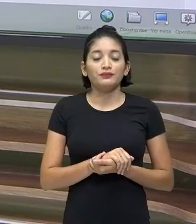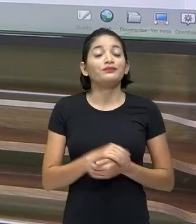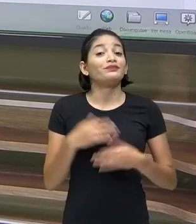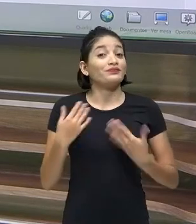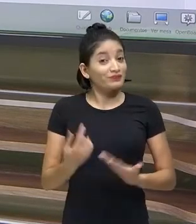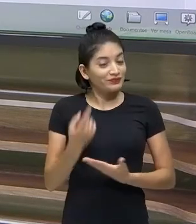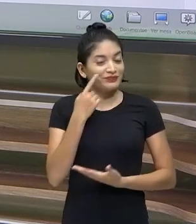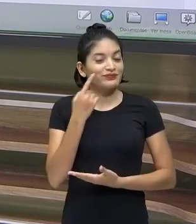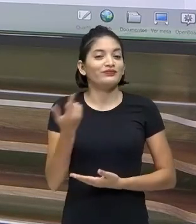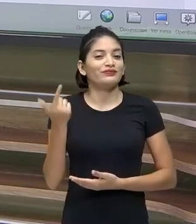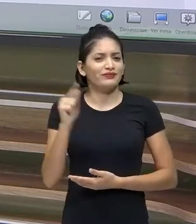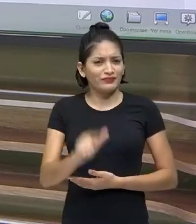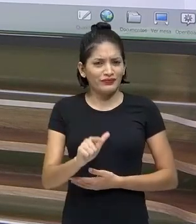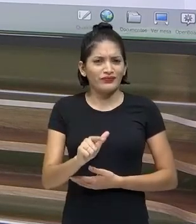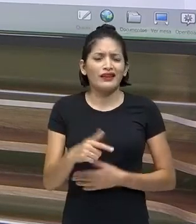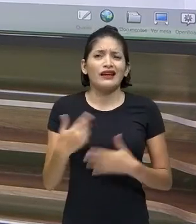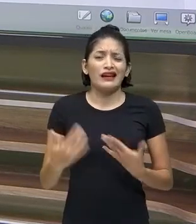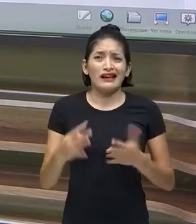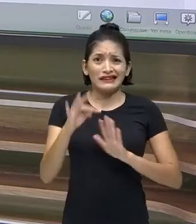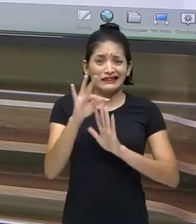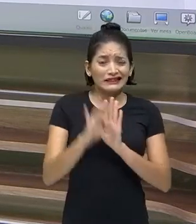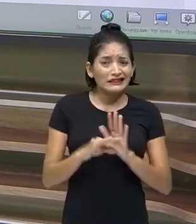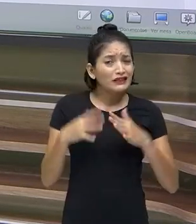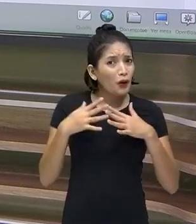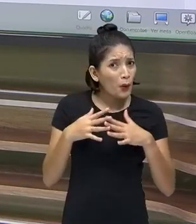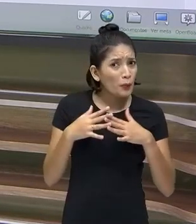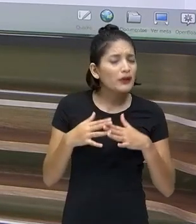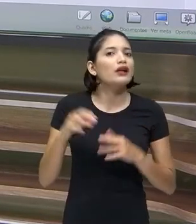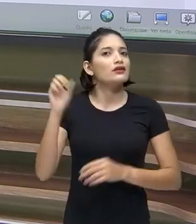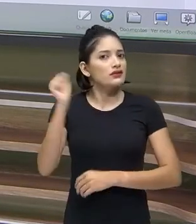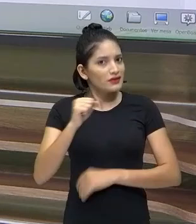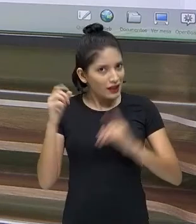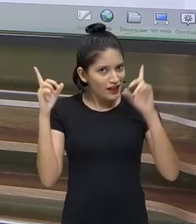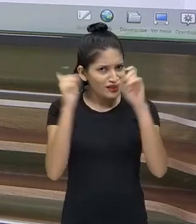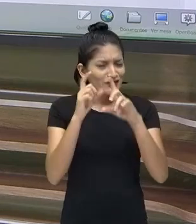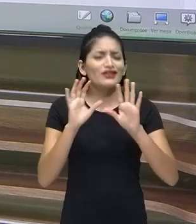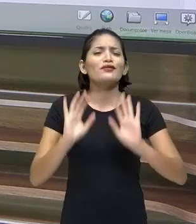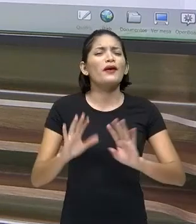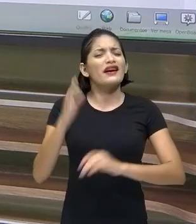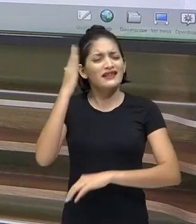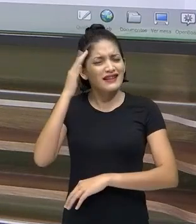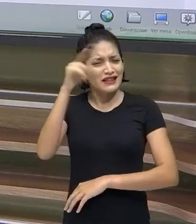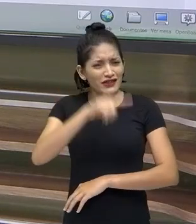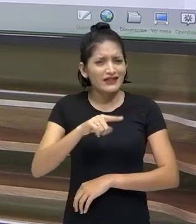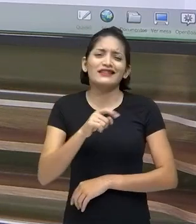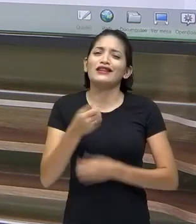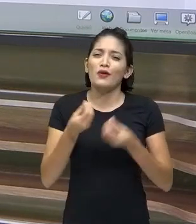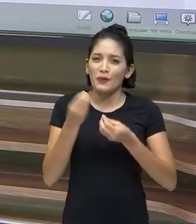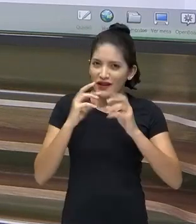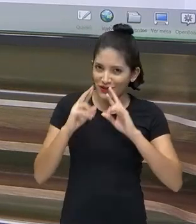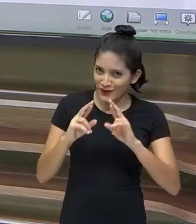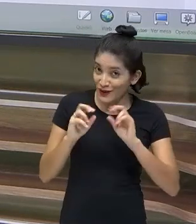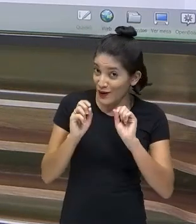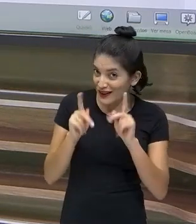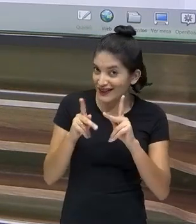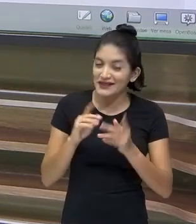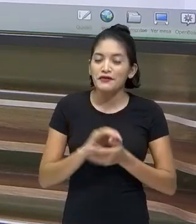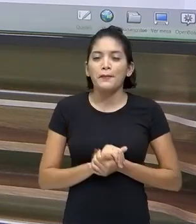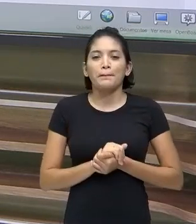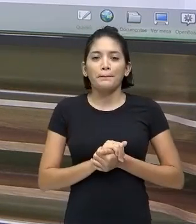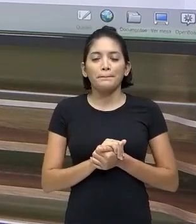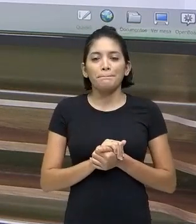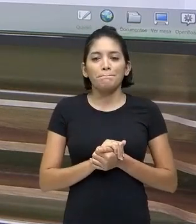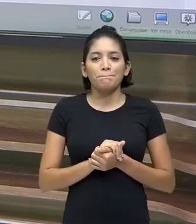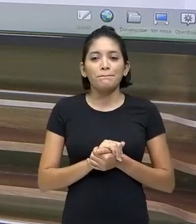Vamos lá, então. Ai, professora, essa questão aí foi um pouquinho mais difícil. Exatamente, mas eu já sei que vocês têm condições de respondê-la, tá certo? Então, olha